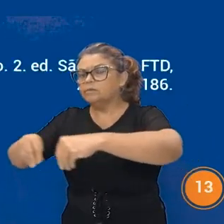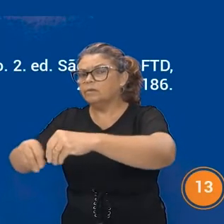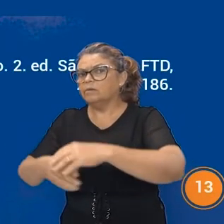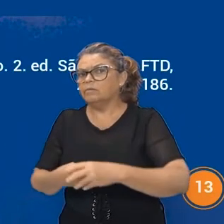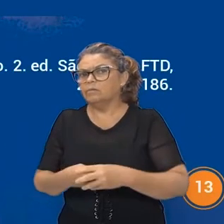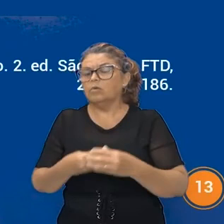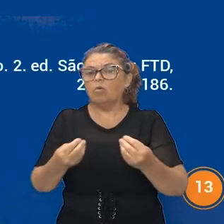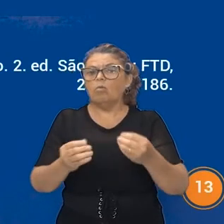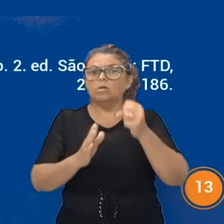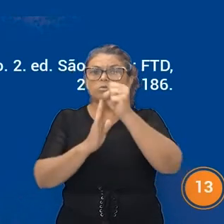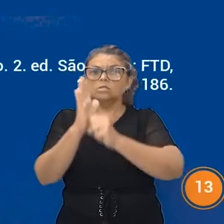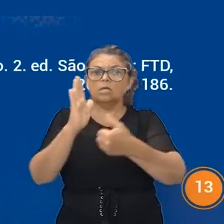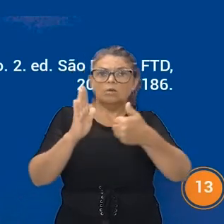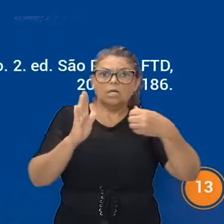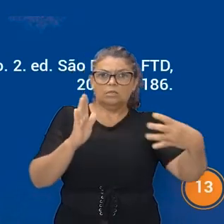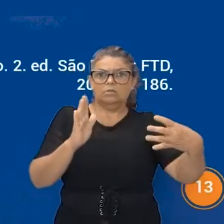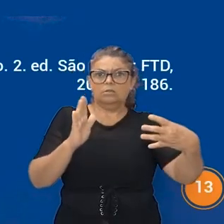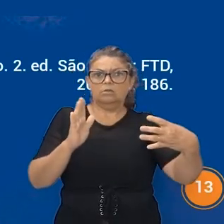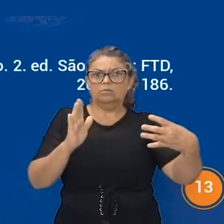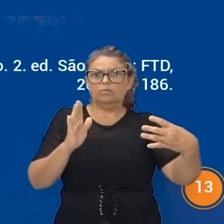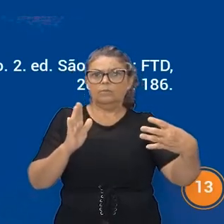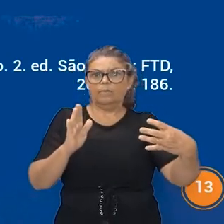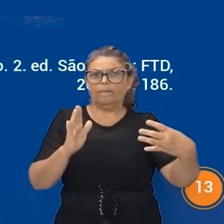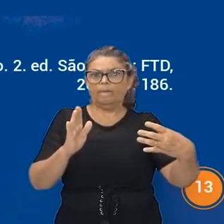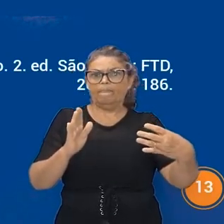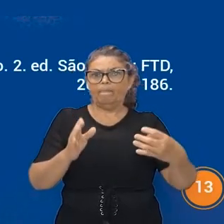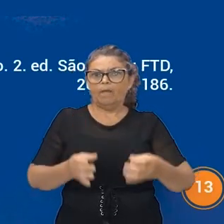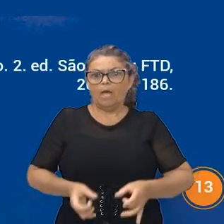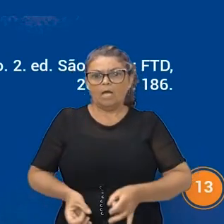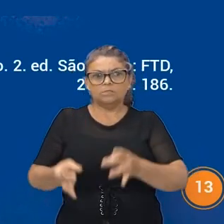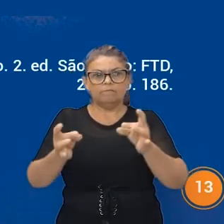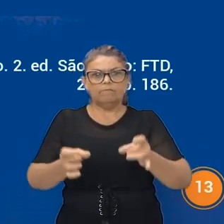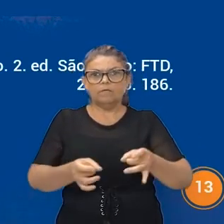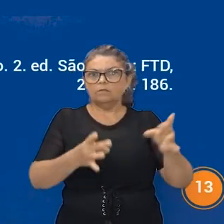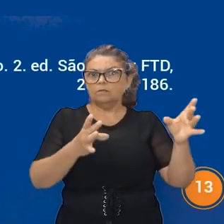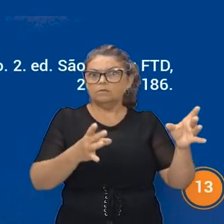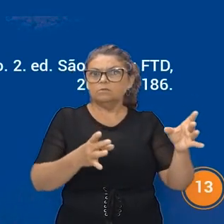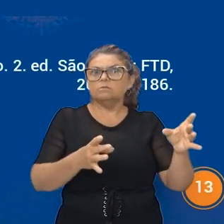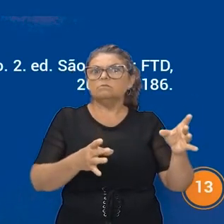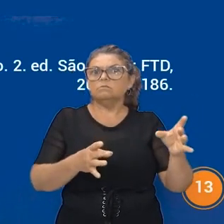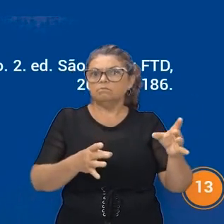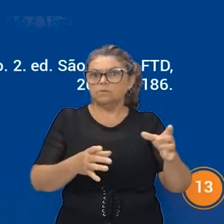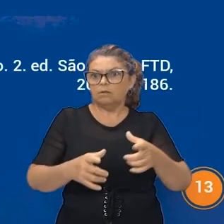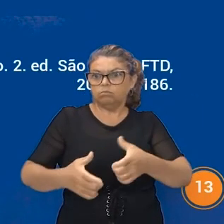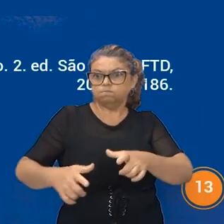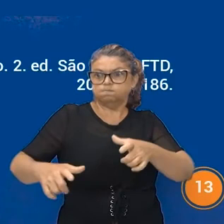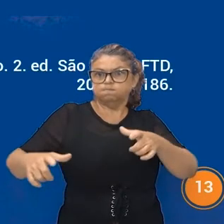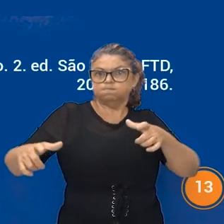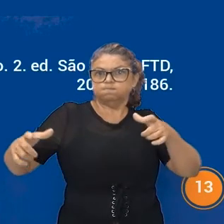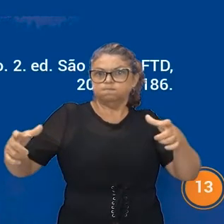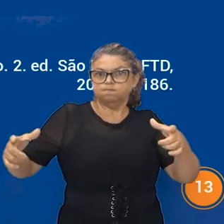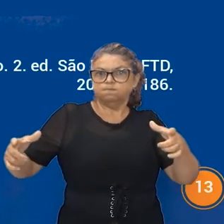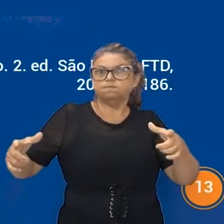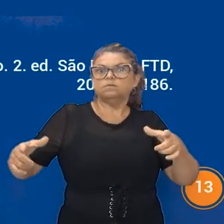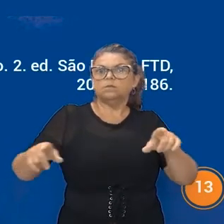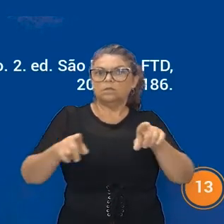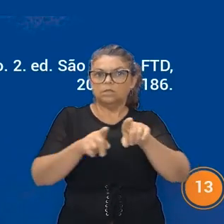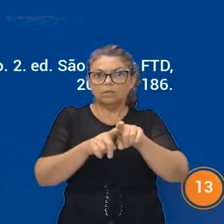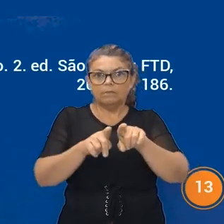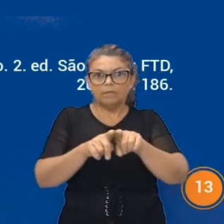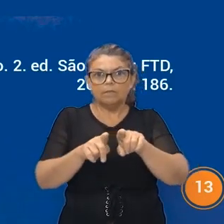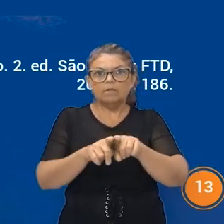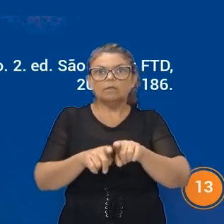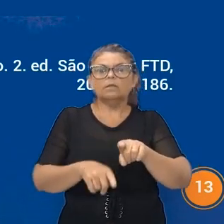No século XIV, o rico comércio com o Oriente era controlado em grande parte pelos árabes e italianos, como